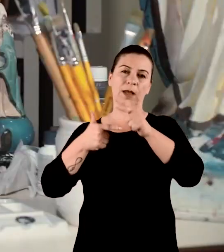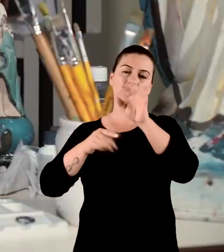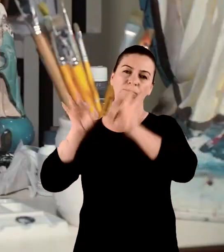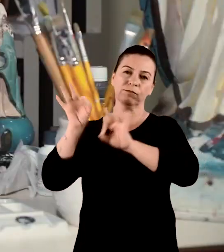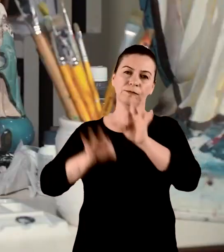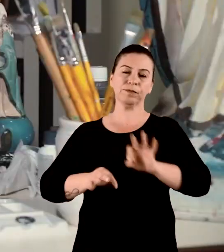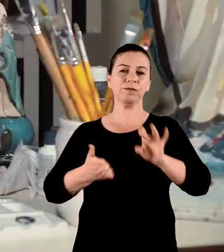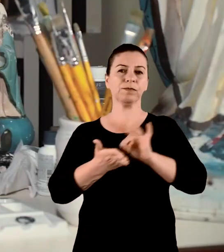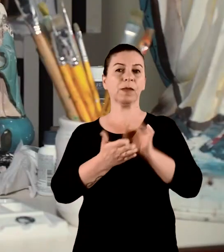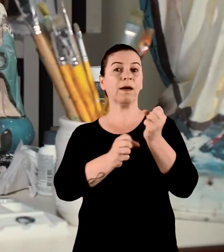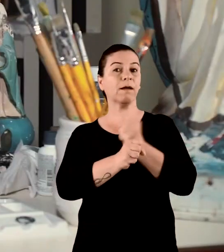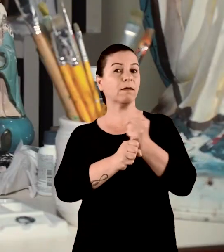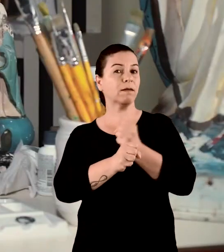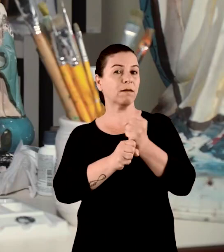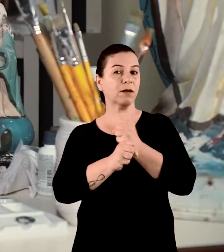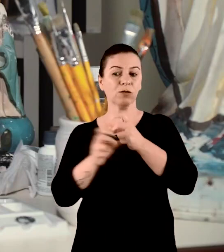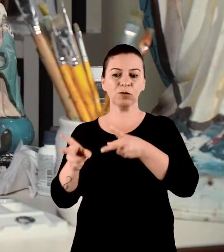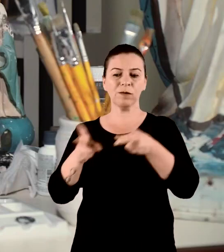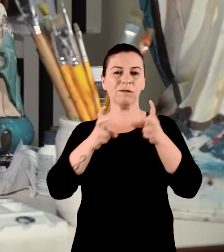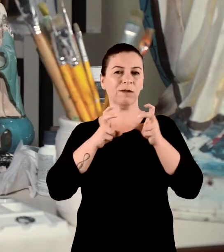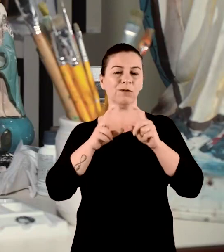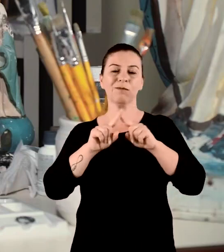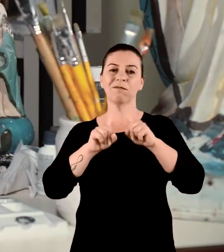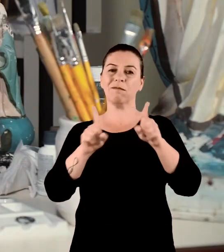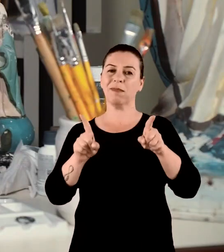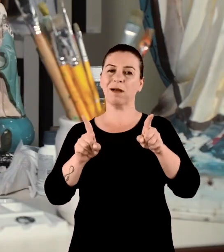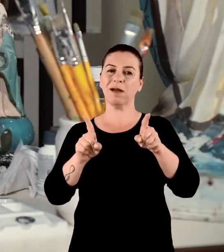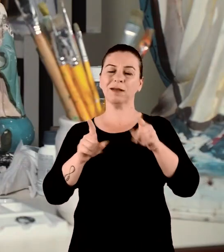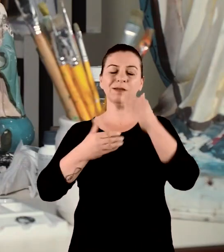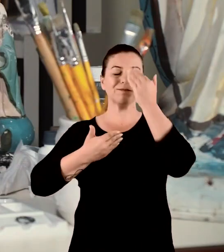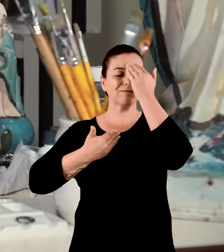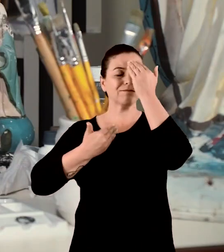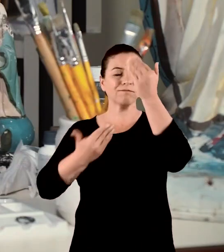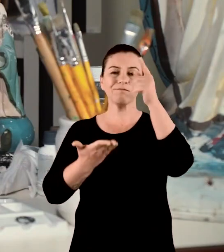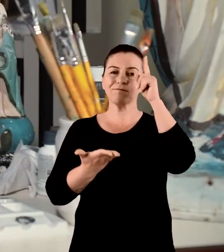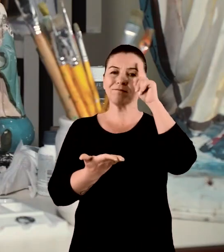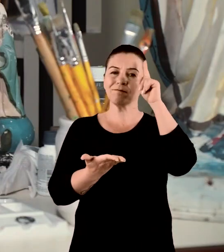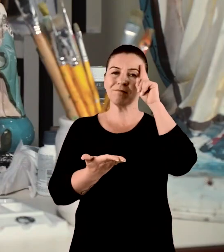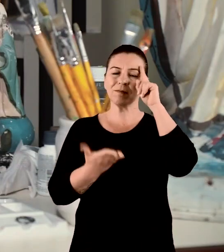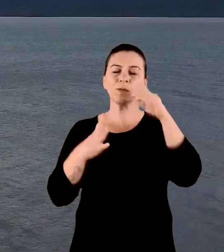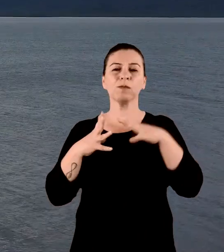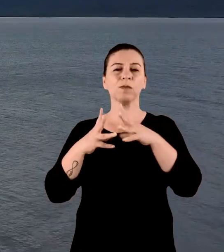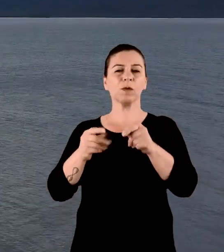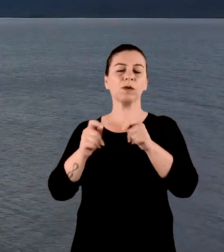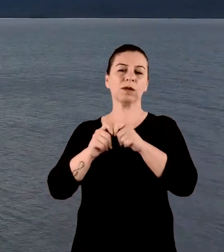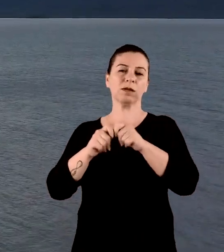muitos anos não a vejo, mas nem por isso deixo de agradecer todos os dias por tudo que ela fez por mim.